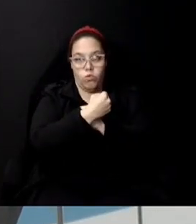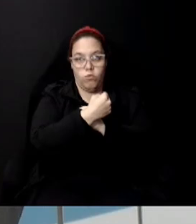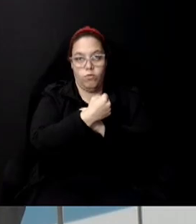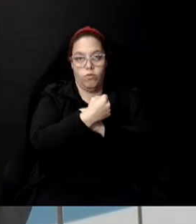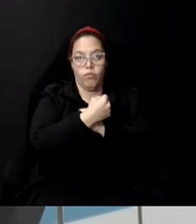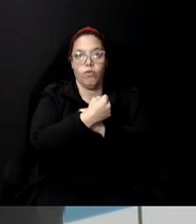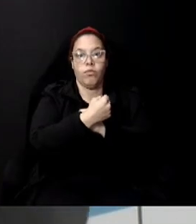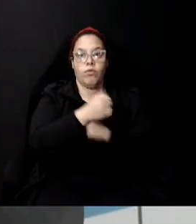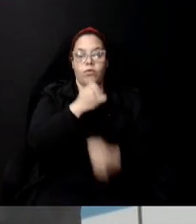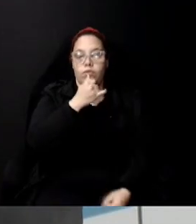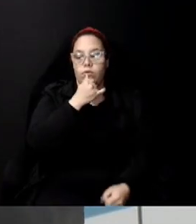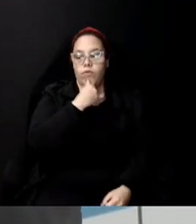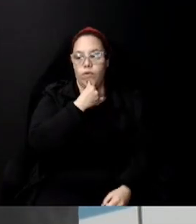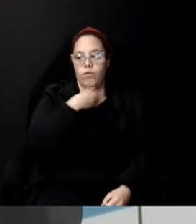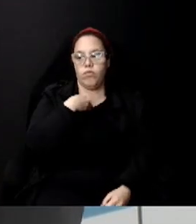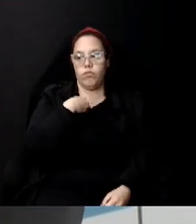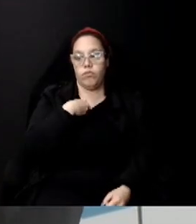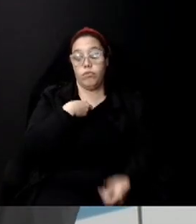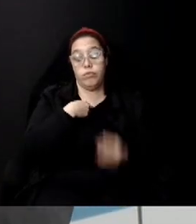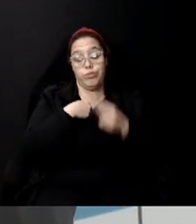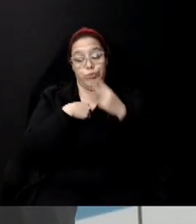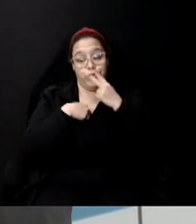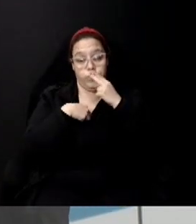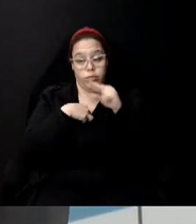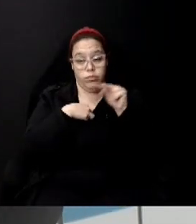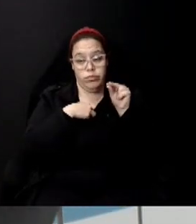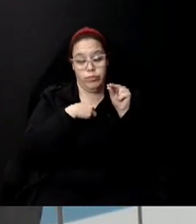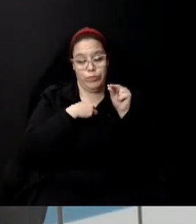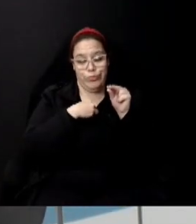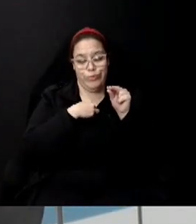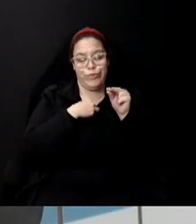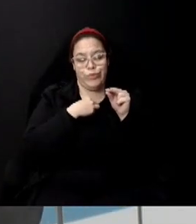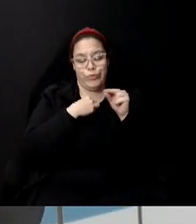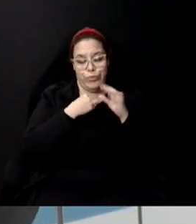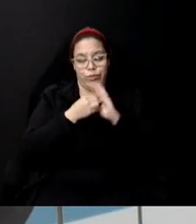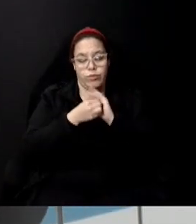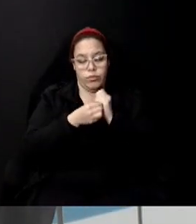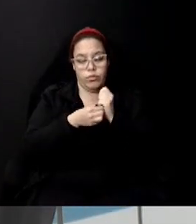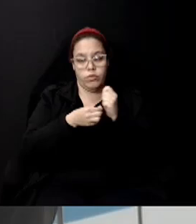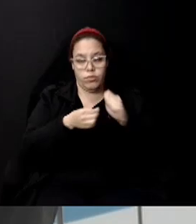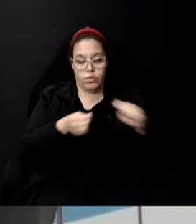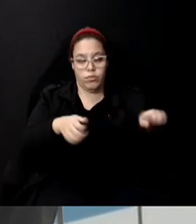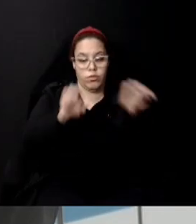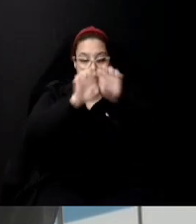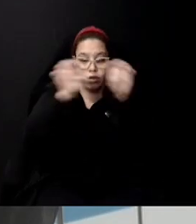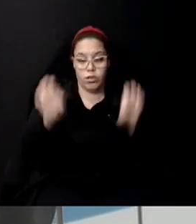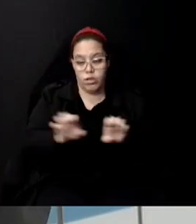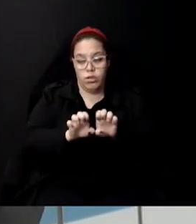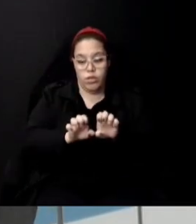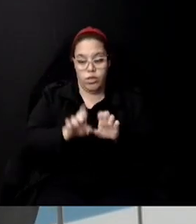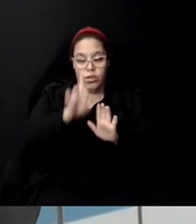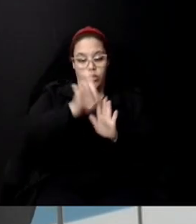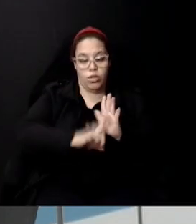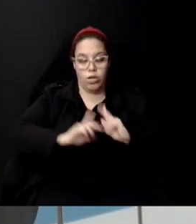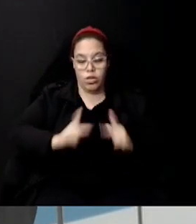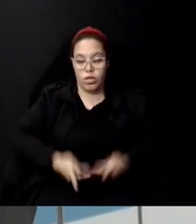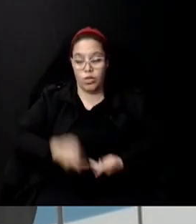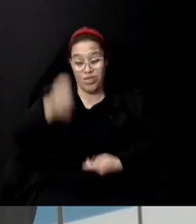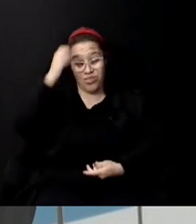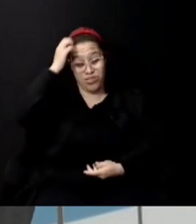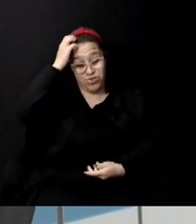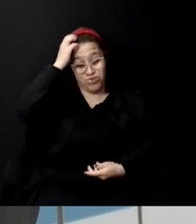Infelizmente, a gente tem visto reações às estruturas de direito internacional. Por quê? O